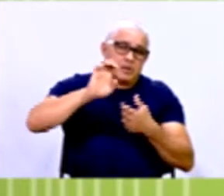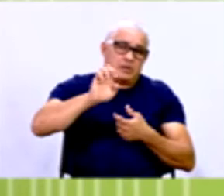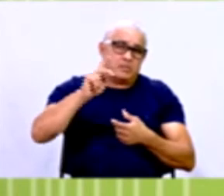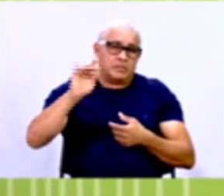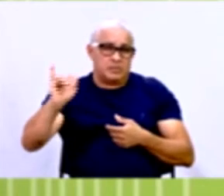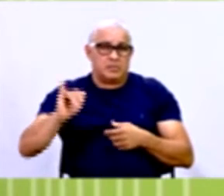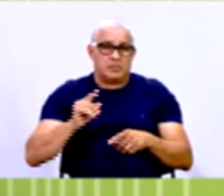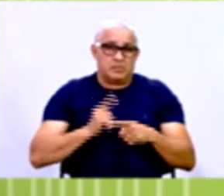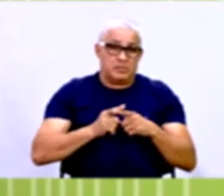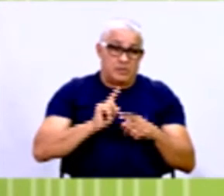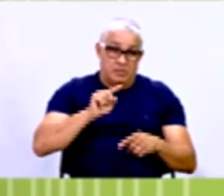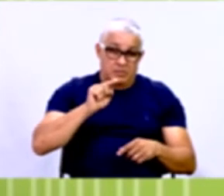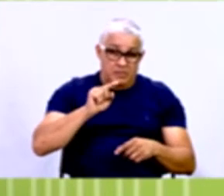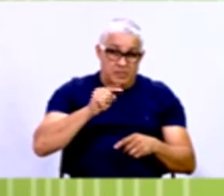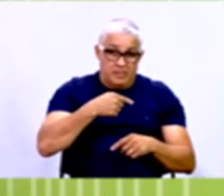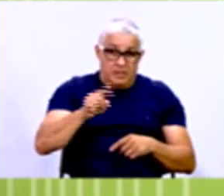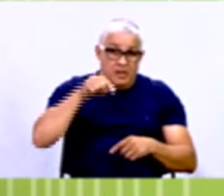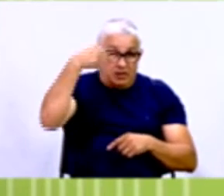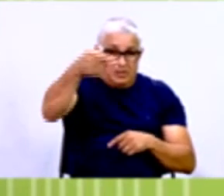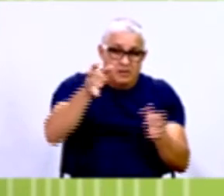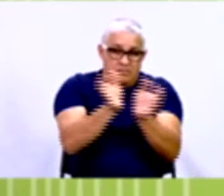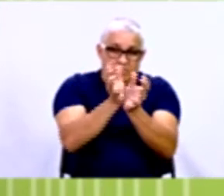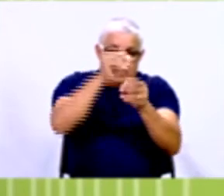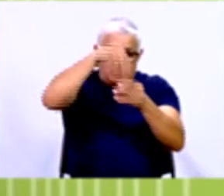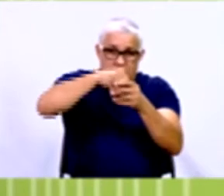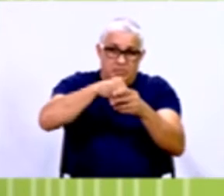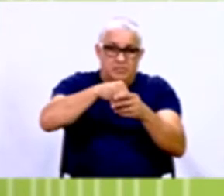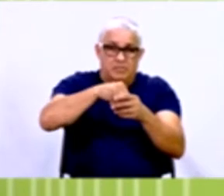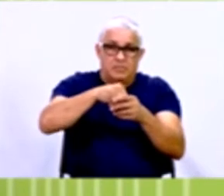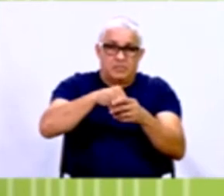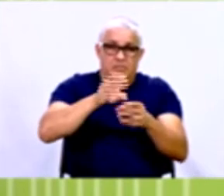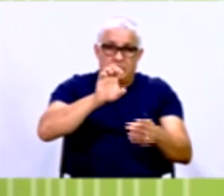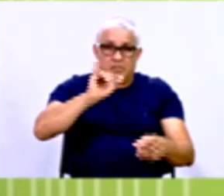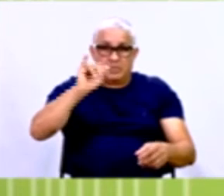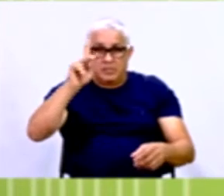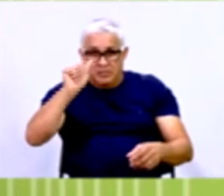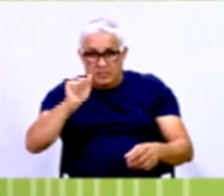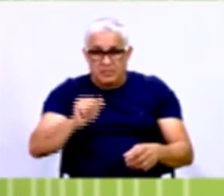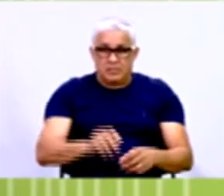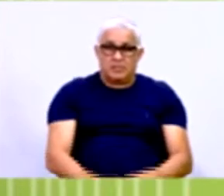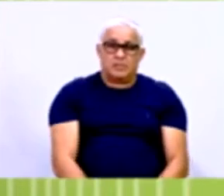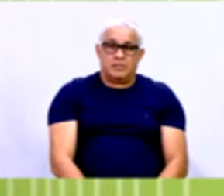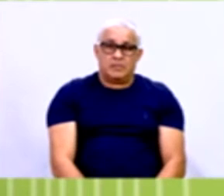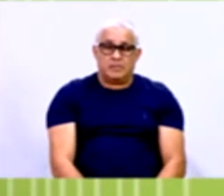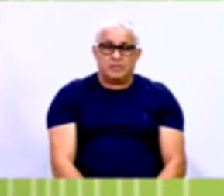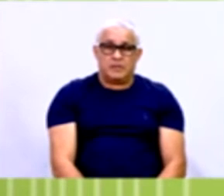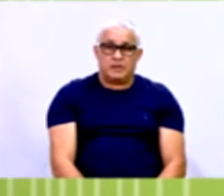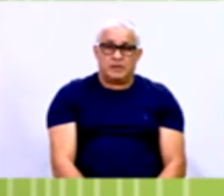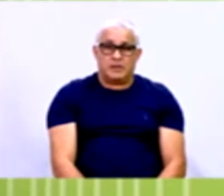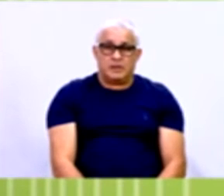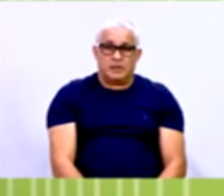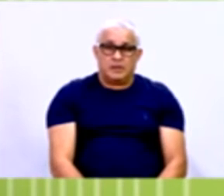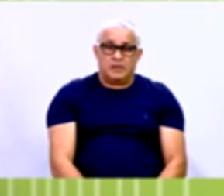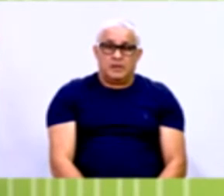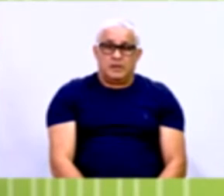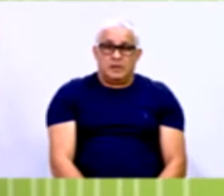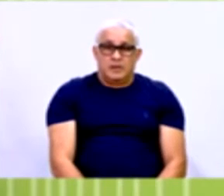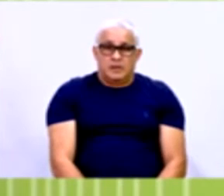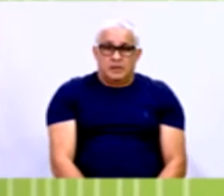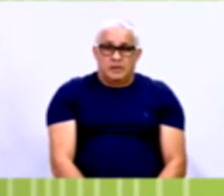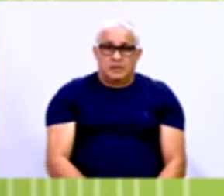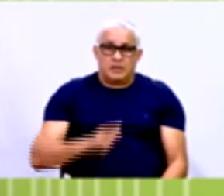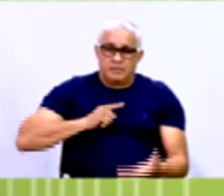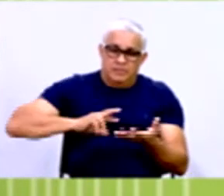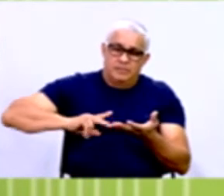Porque semana que vem nós vamos estar trabalhando sobre comissão interna, a CIPA, Comissão Interna de Prevenção de Acidentes. Dentre uma